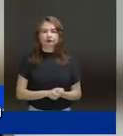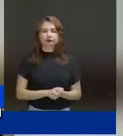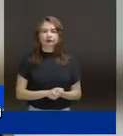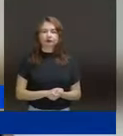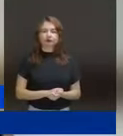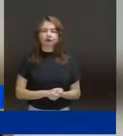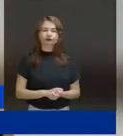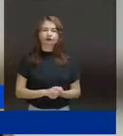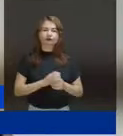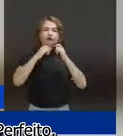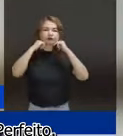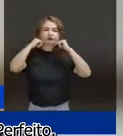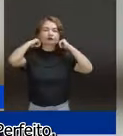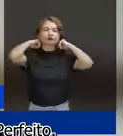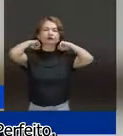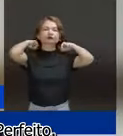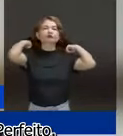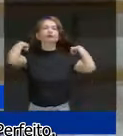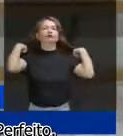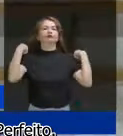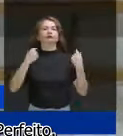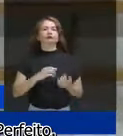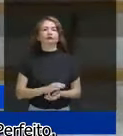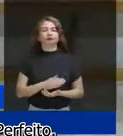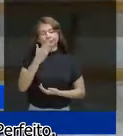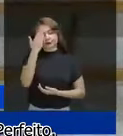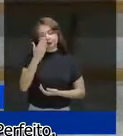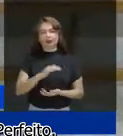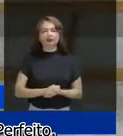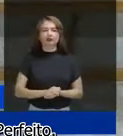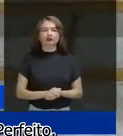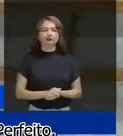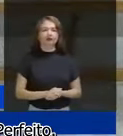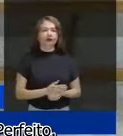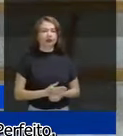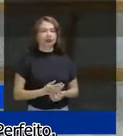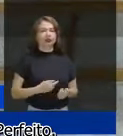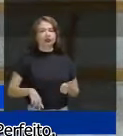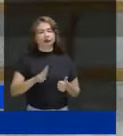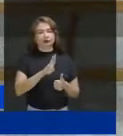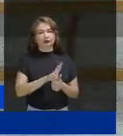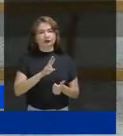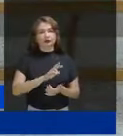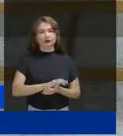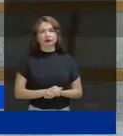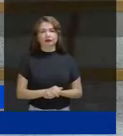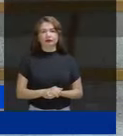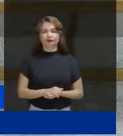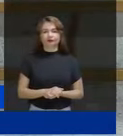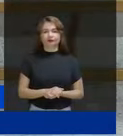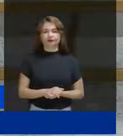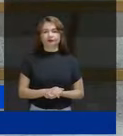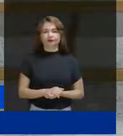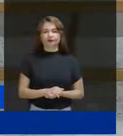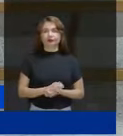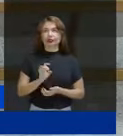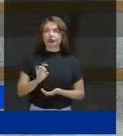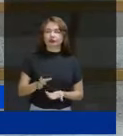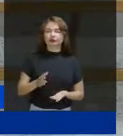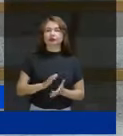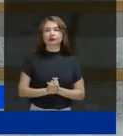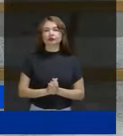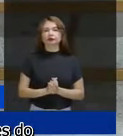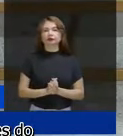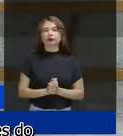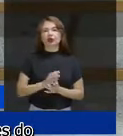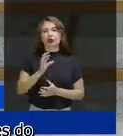feita agora por Vossa Excelência. Obrigada. Perfeito. Doutora Sara Cavalcante. Foco na parte central da mesa. Apenas